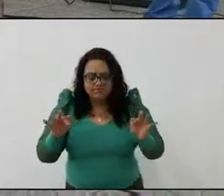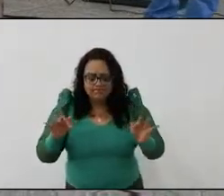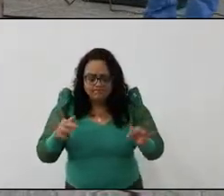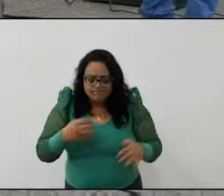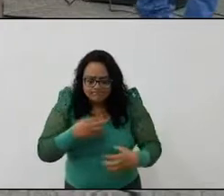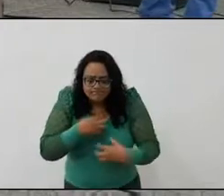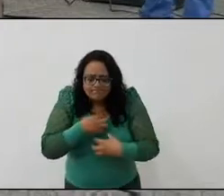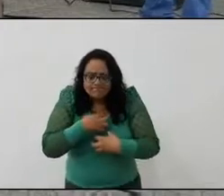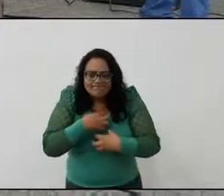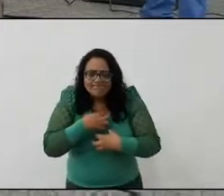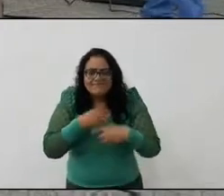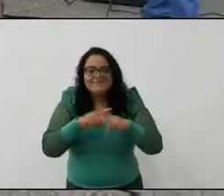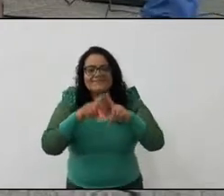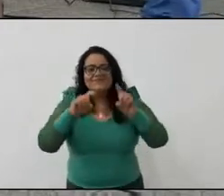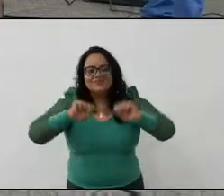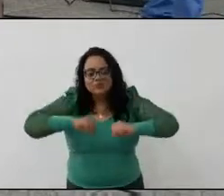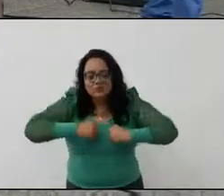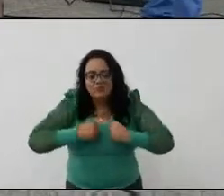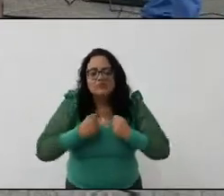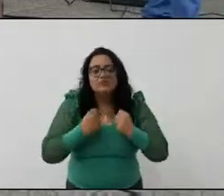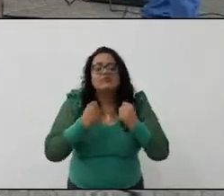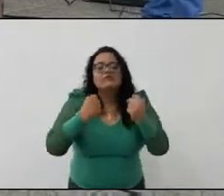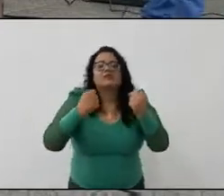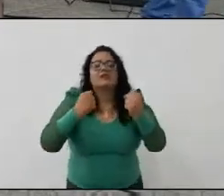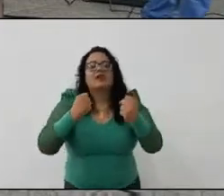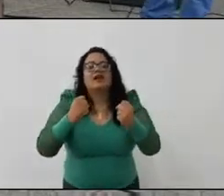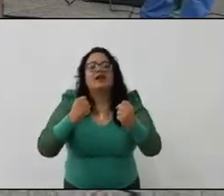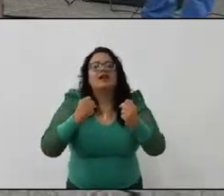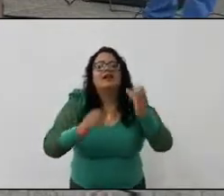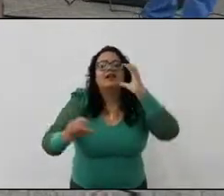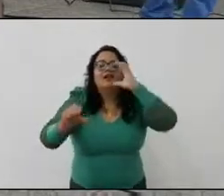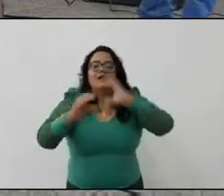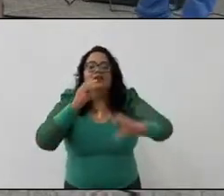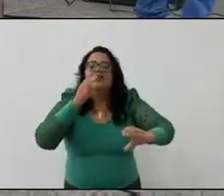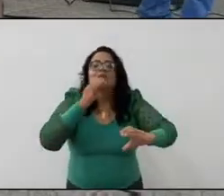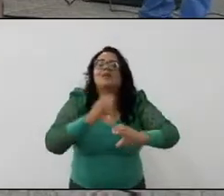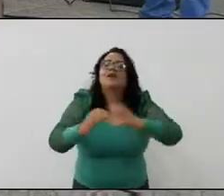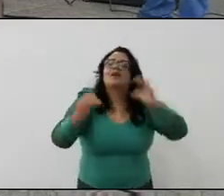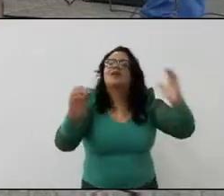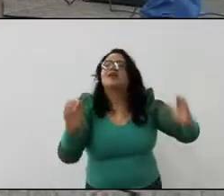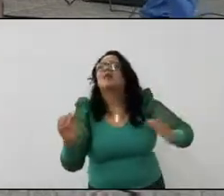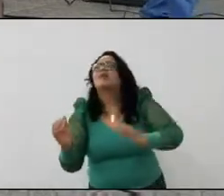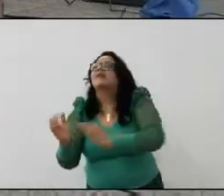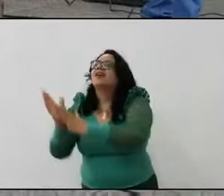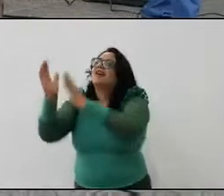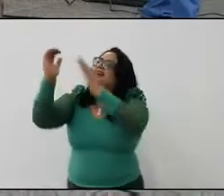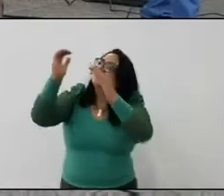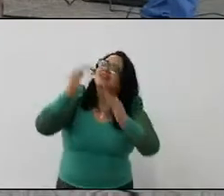Te adorar é o meu.